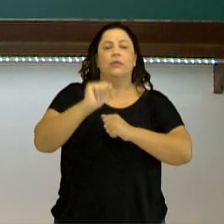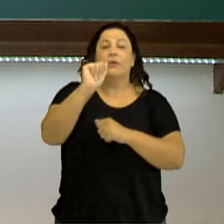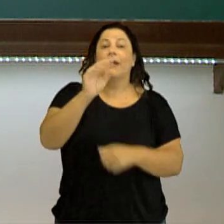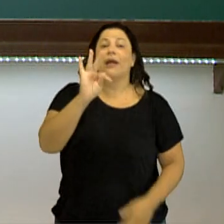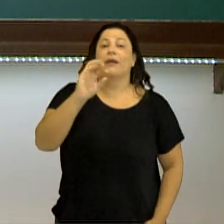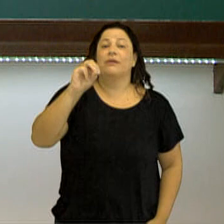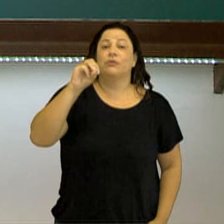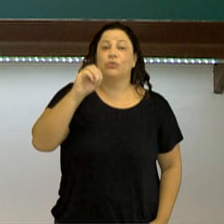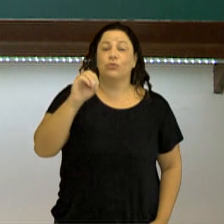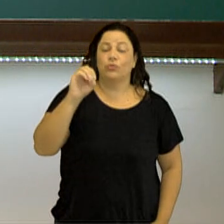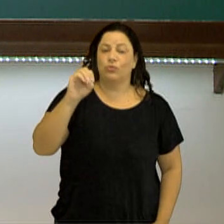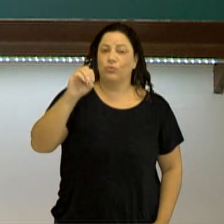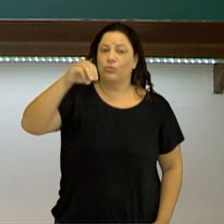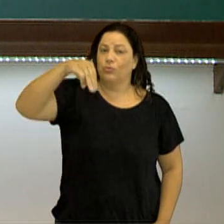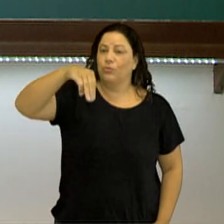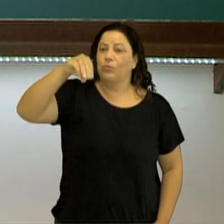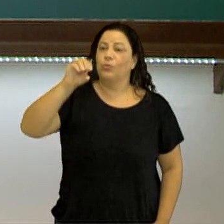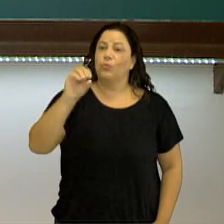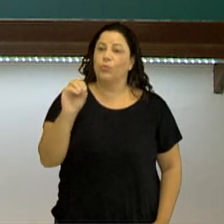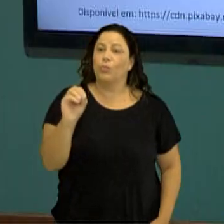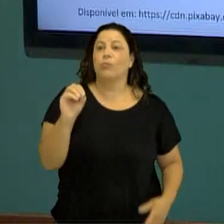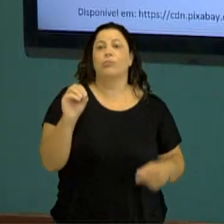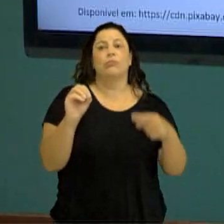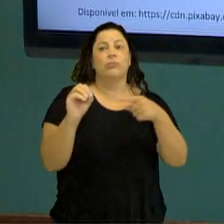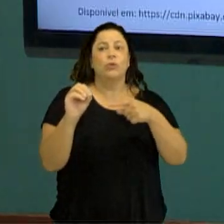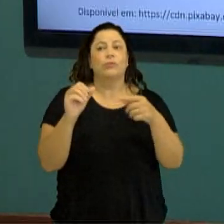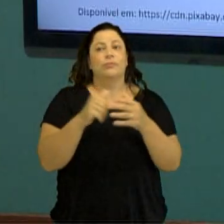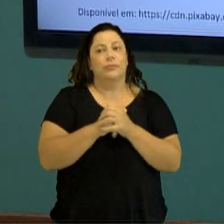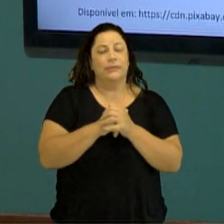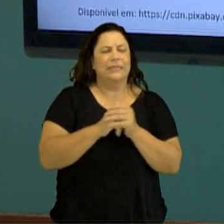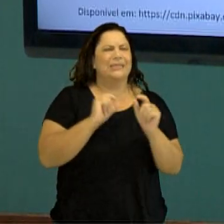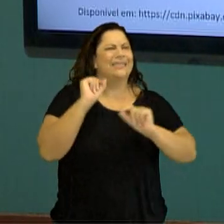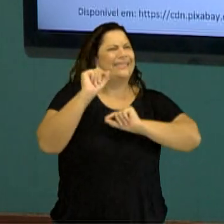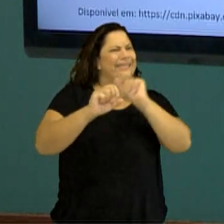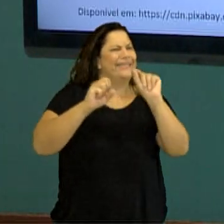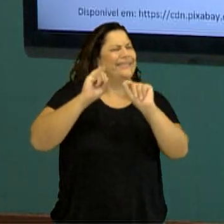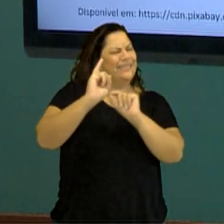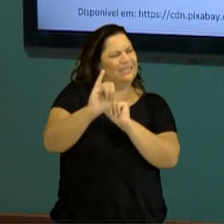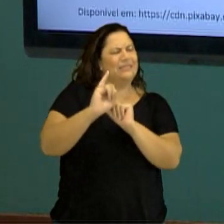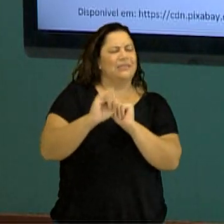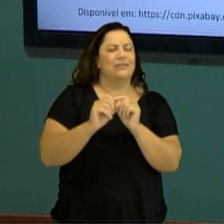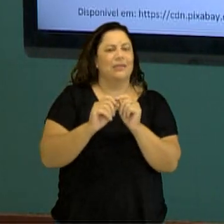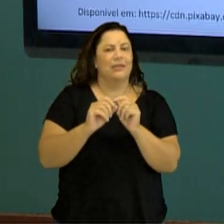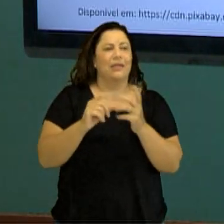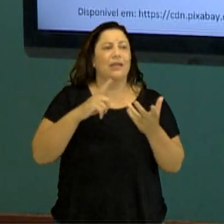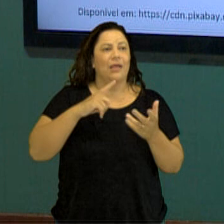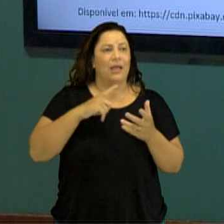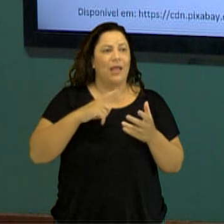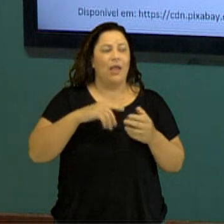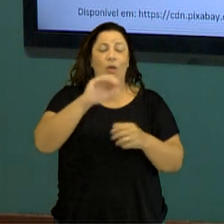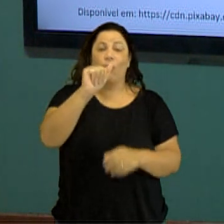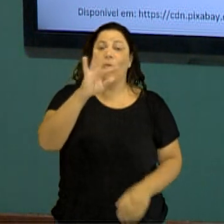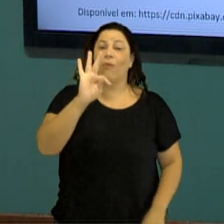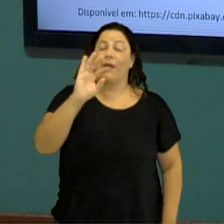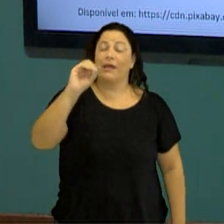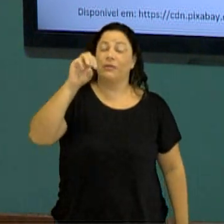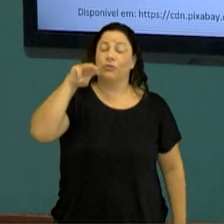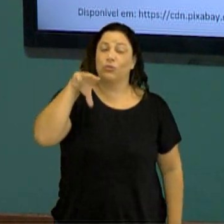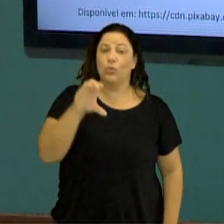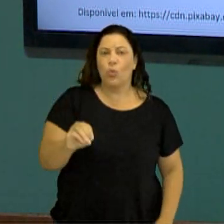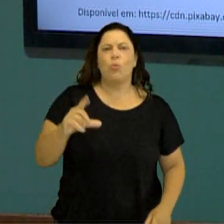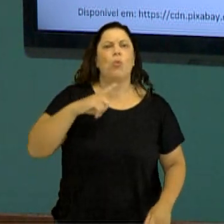conhecem, átomo. Bom, se isso aqui é um átomo de um determinado elemento, é um determinado átomo, isso quer dizer que ele